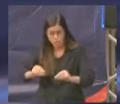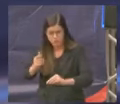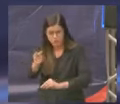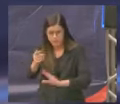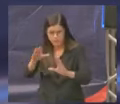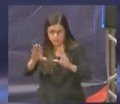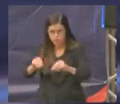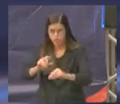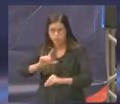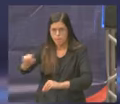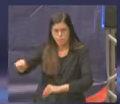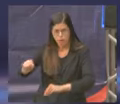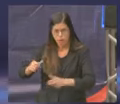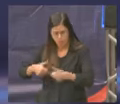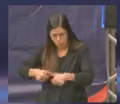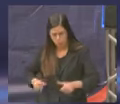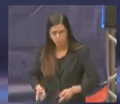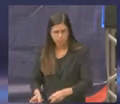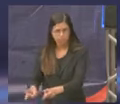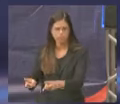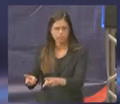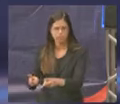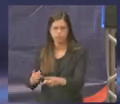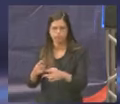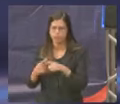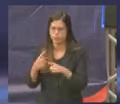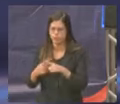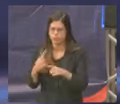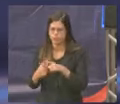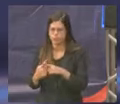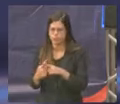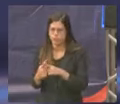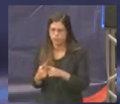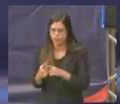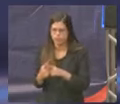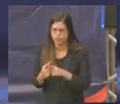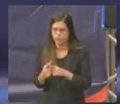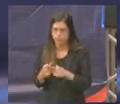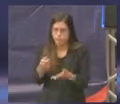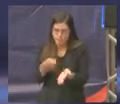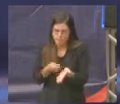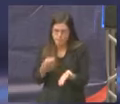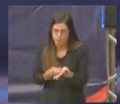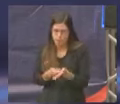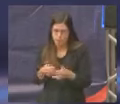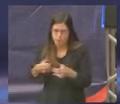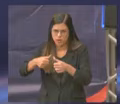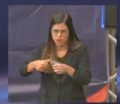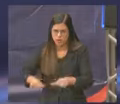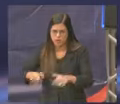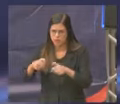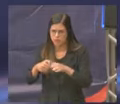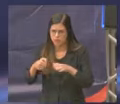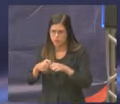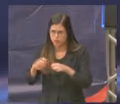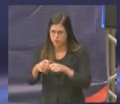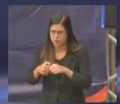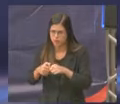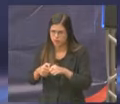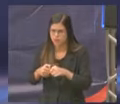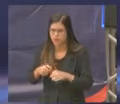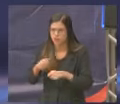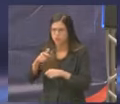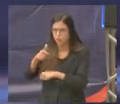7 horas da noite, para ir embora, ele estava lá ainda, porque ele foi obrigado a ficar lá, devia estar fazendo alguma matéria ou na